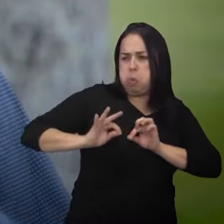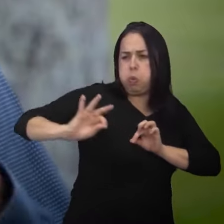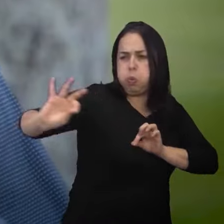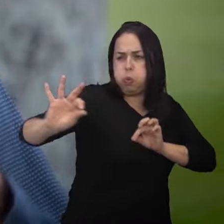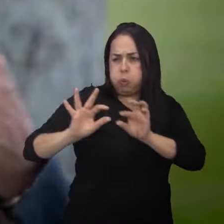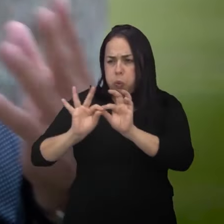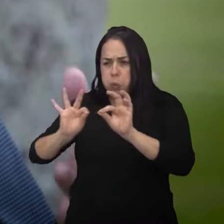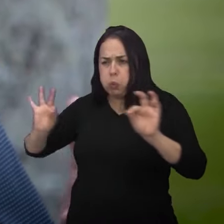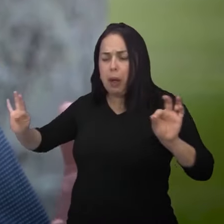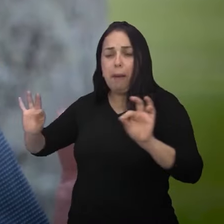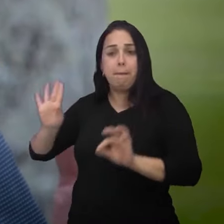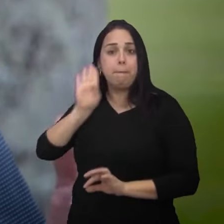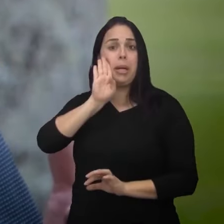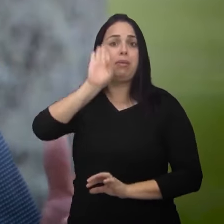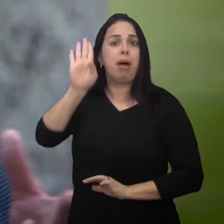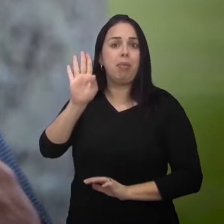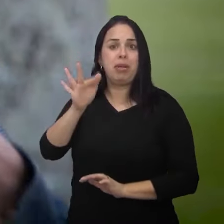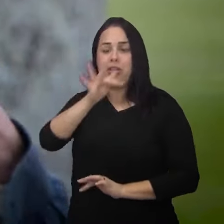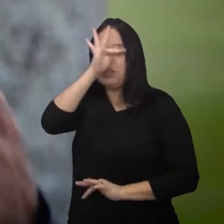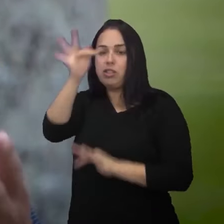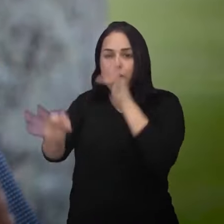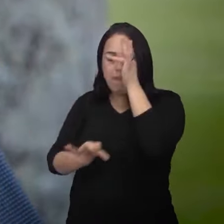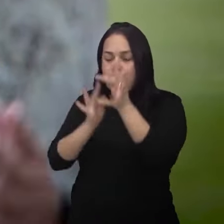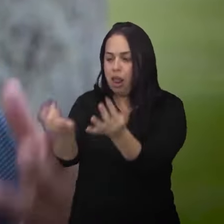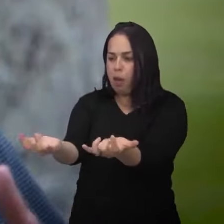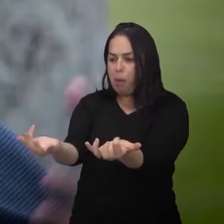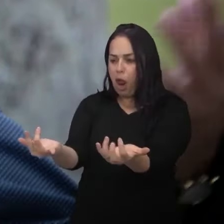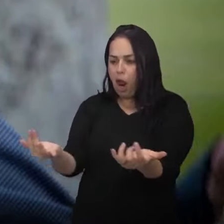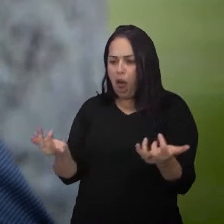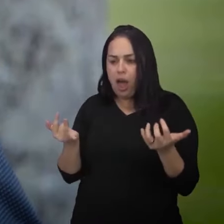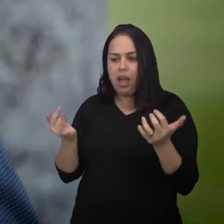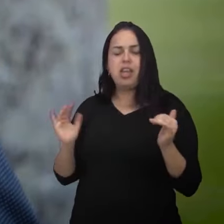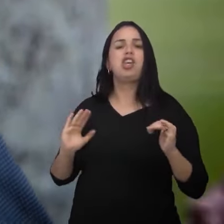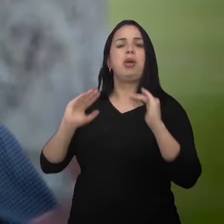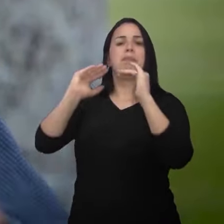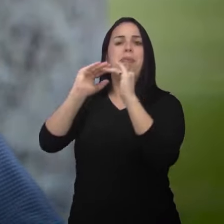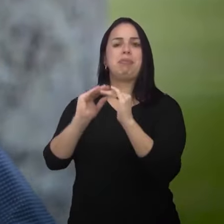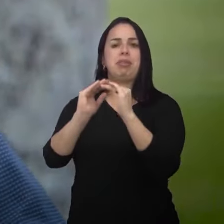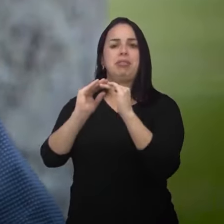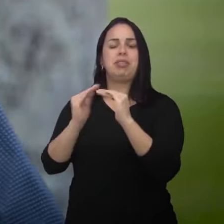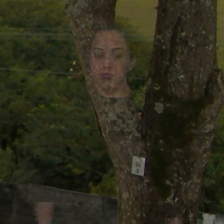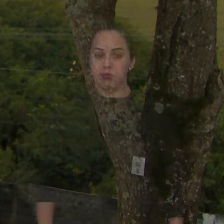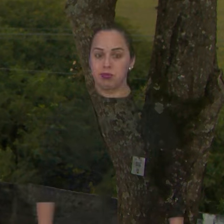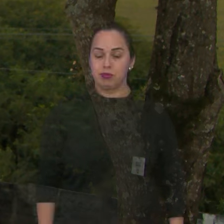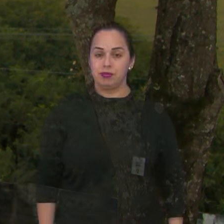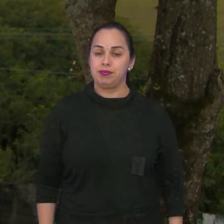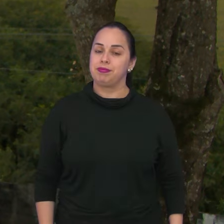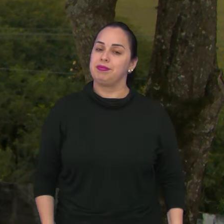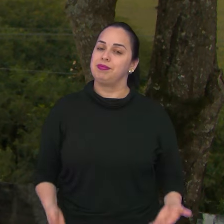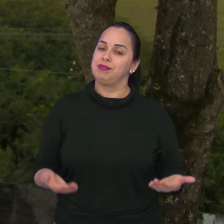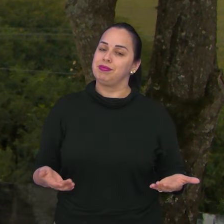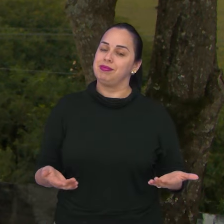tamanha, principalmente dos jardins, e da casa, que se tornou um parque e uma área pública.